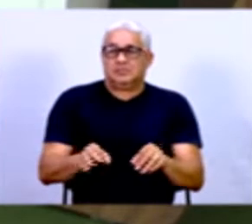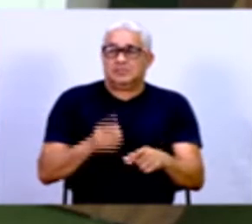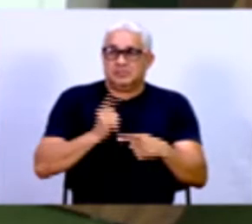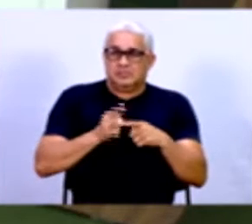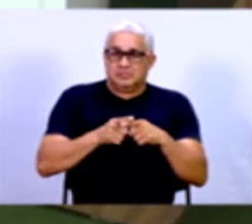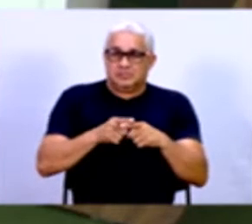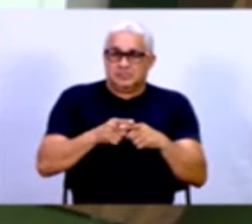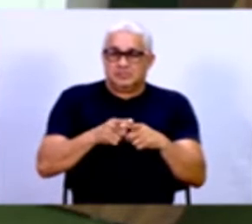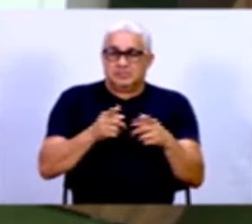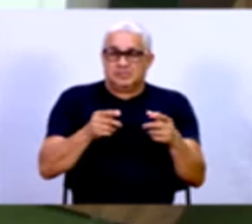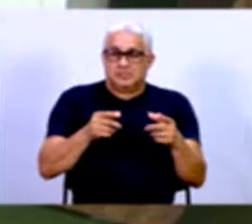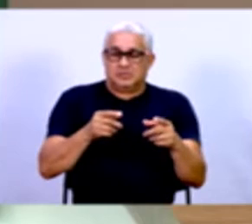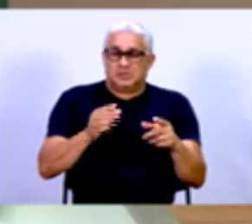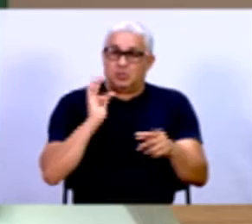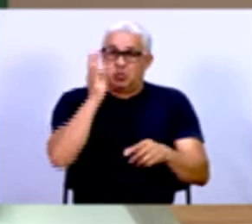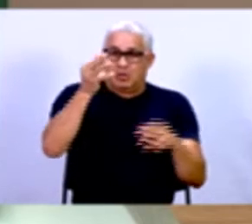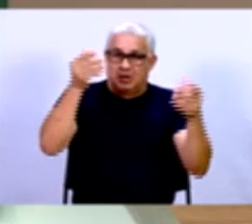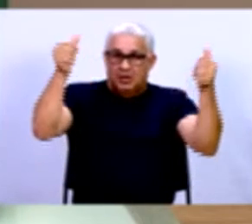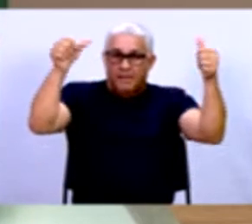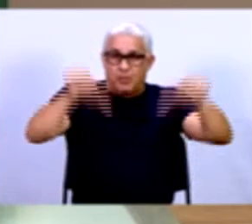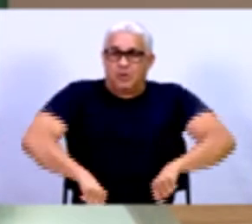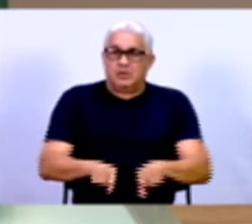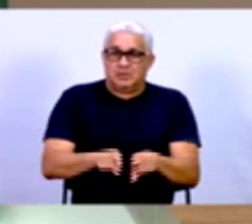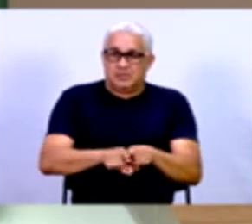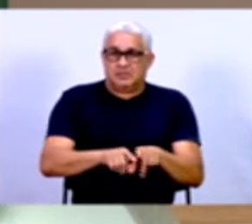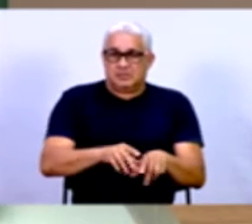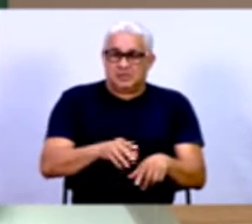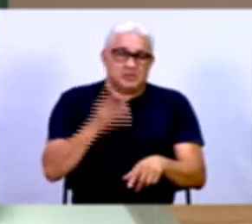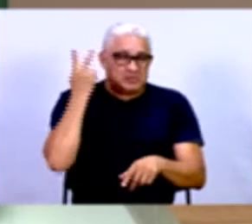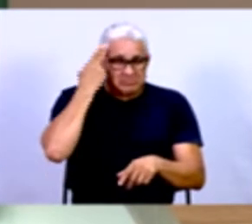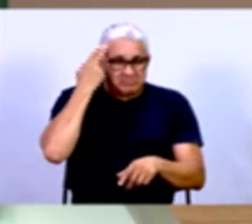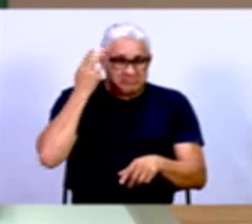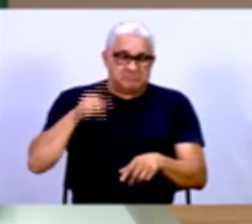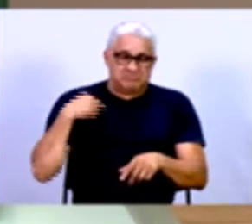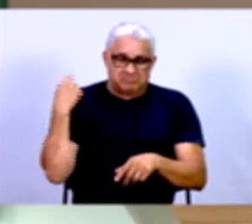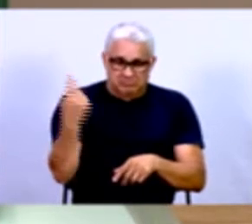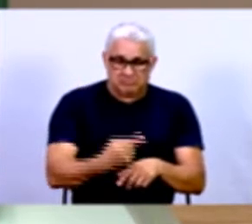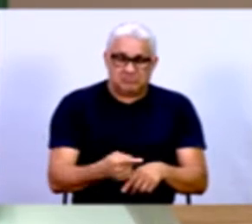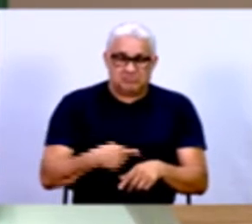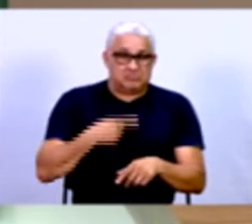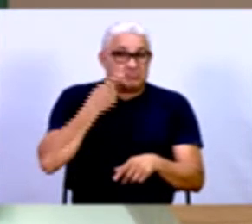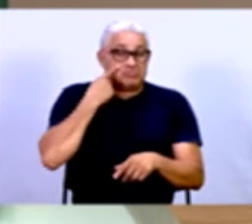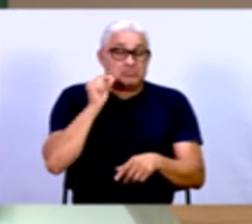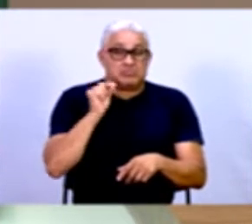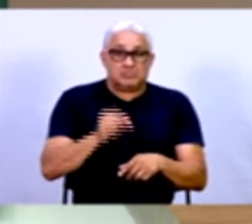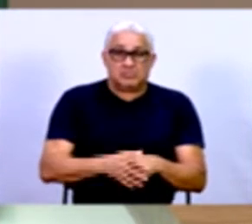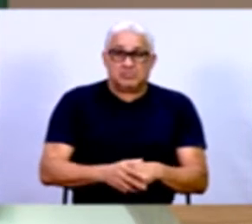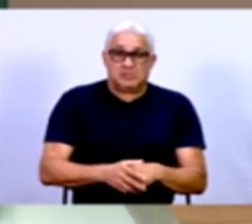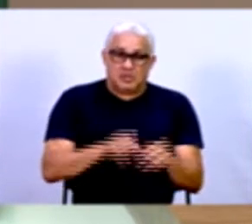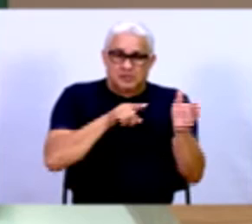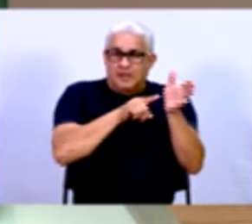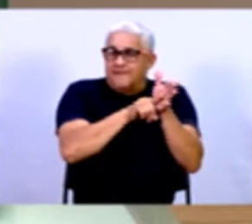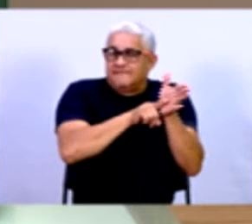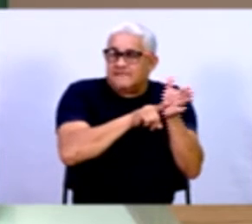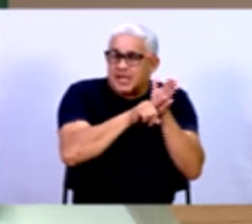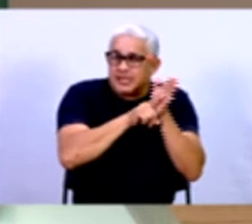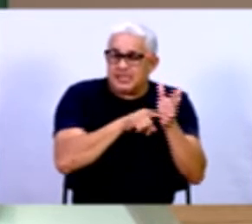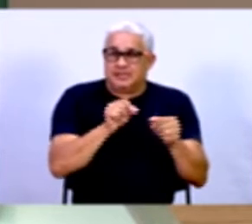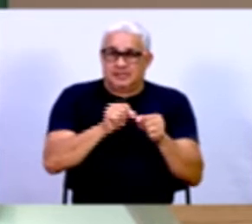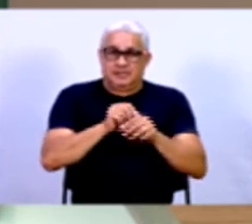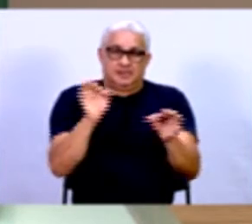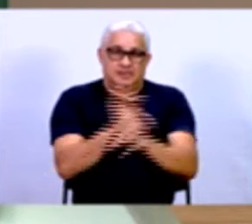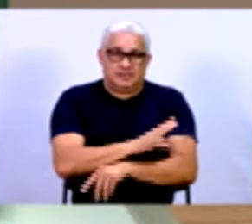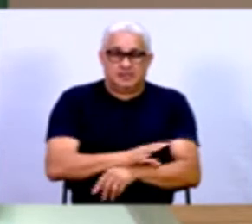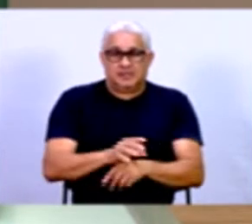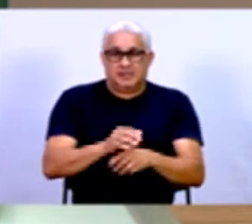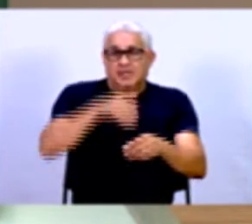no público em geral, né, principalmente em nós aqui mais afastados, a gente vê aquela situação. Fez uma pesquisa de intenção